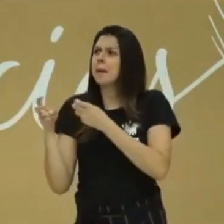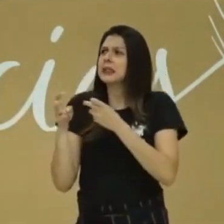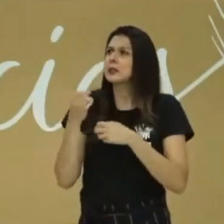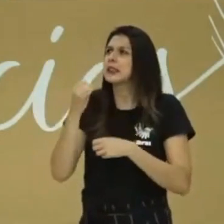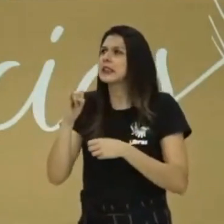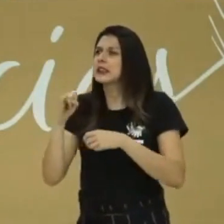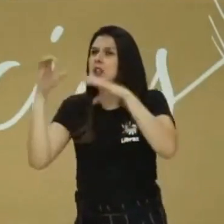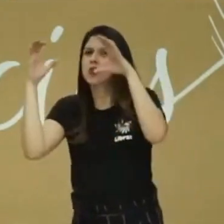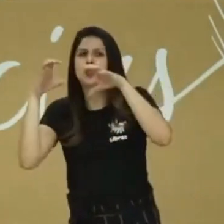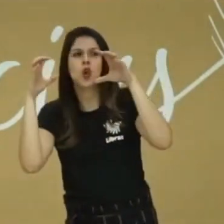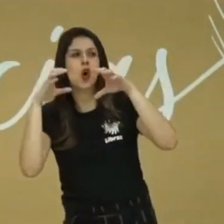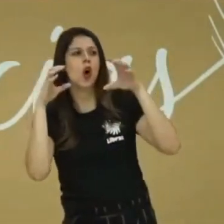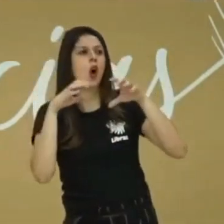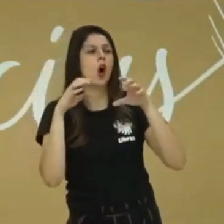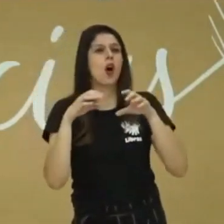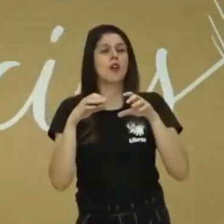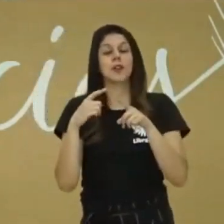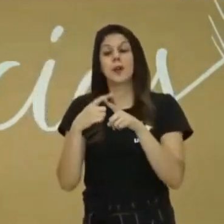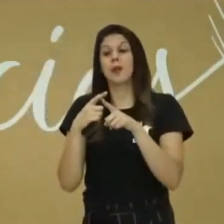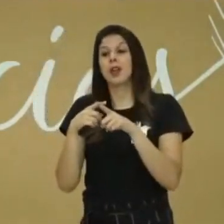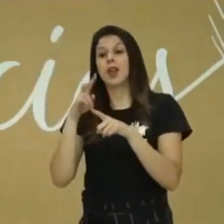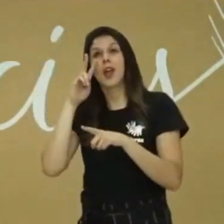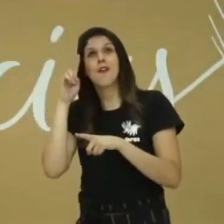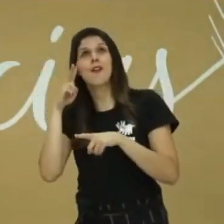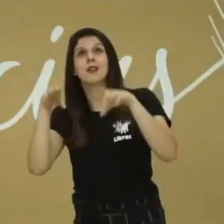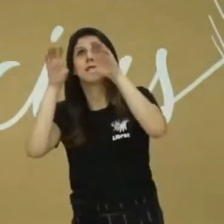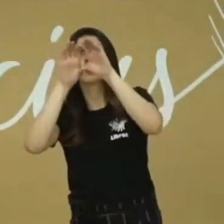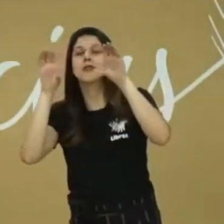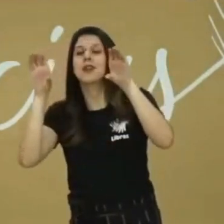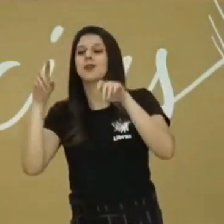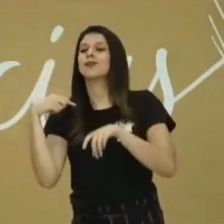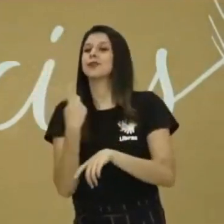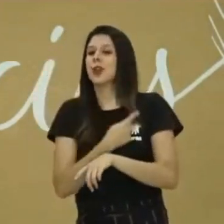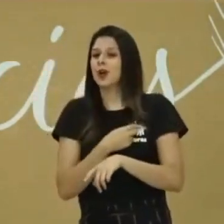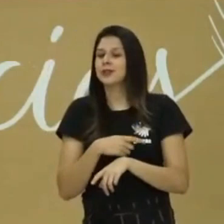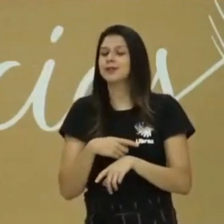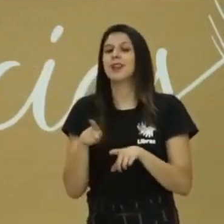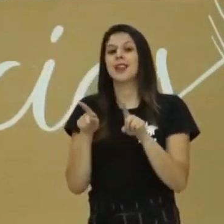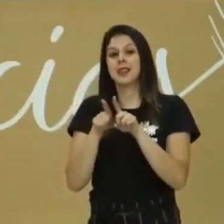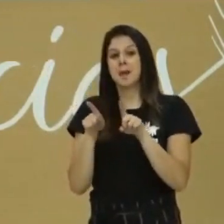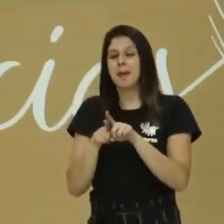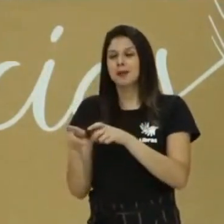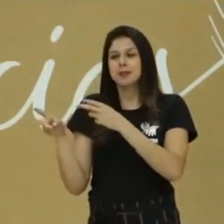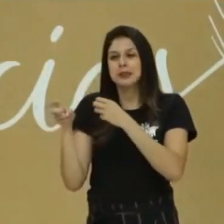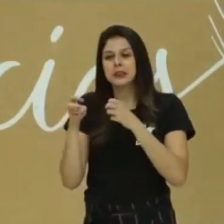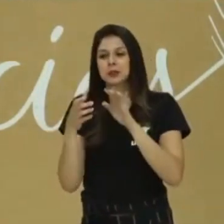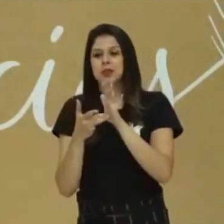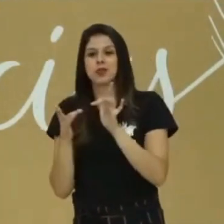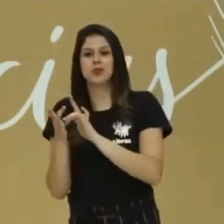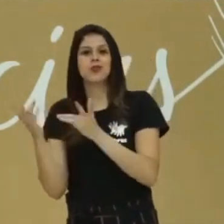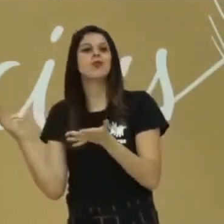vai chover assim será também quando o filho do homem vier Oi e eu te falo as nuvens negras